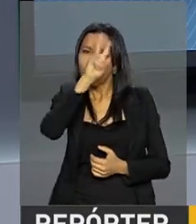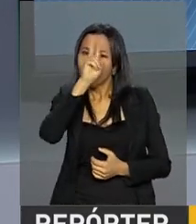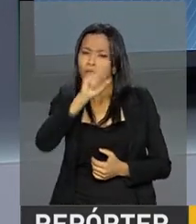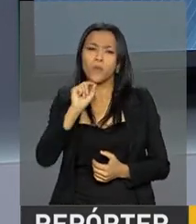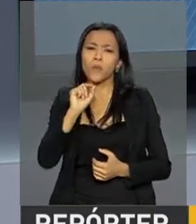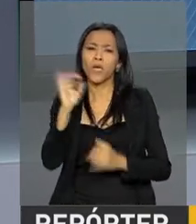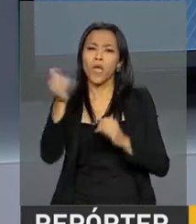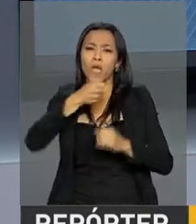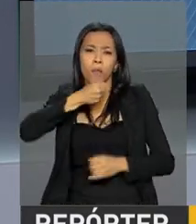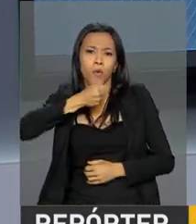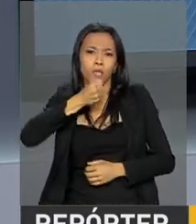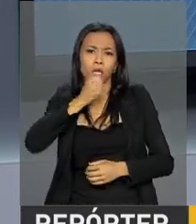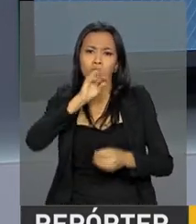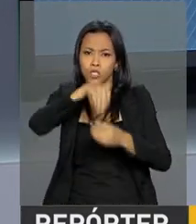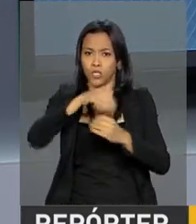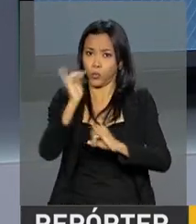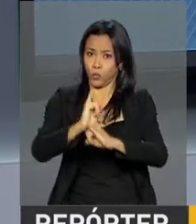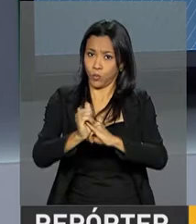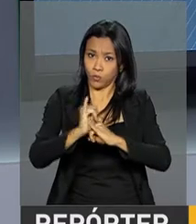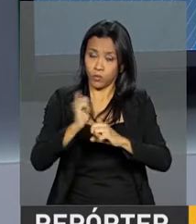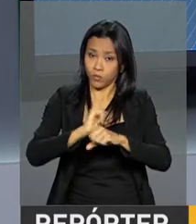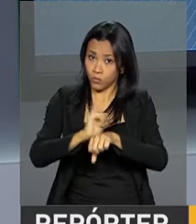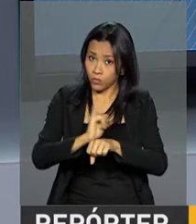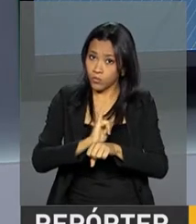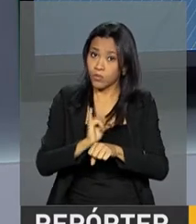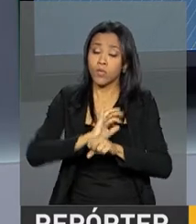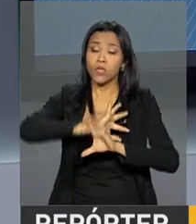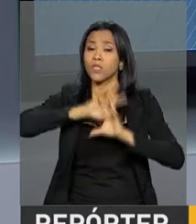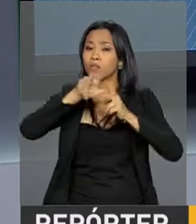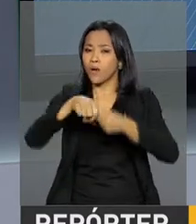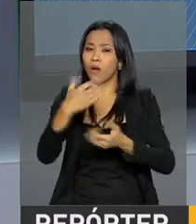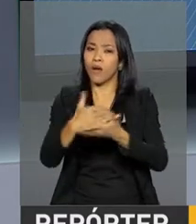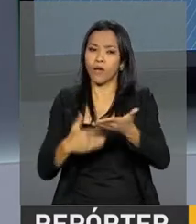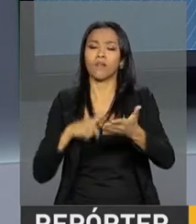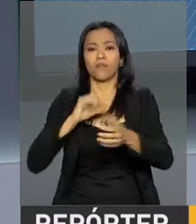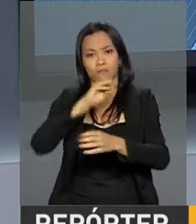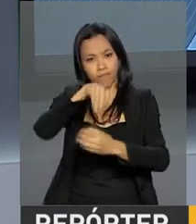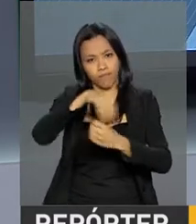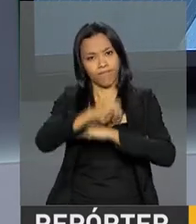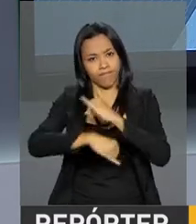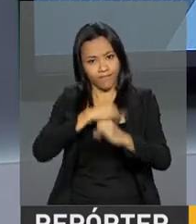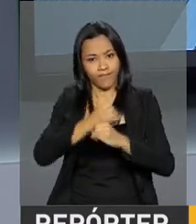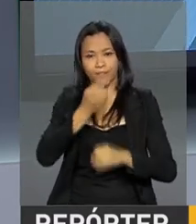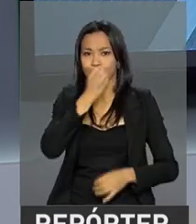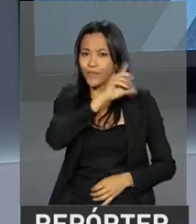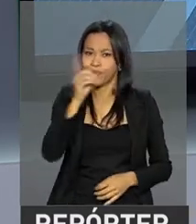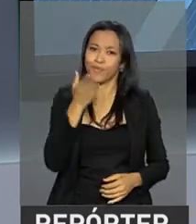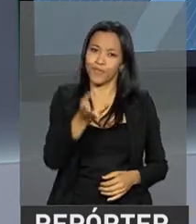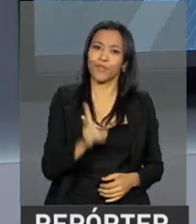que as nossas reportagens estão no YouTube e toda a nossa programação também está na internet. Um